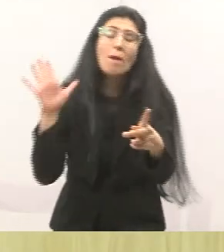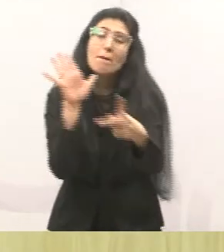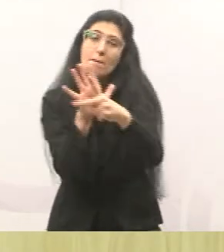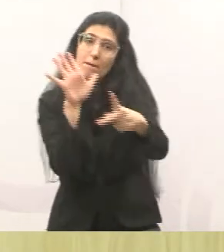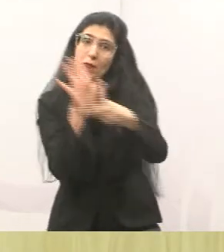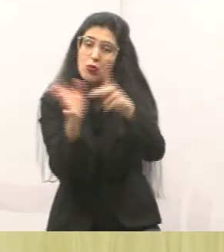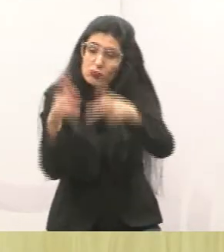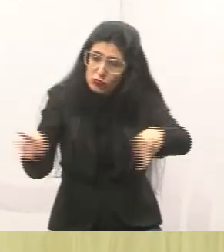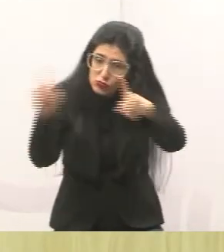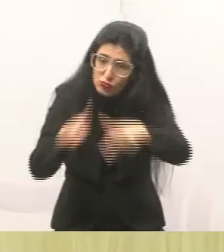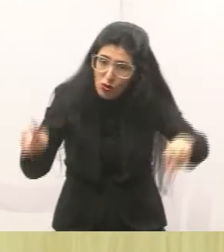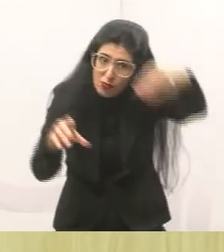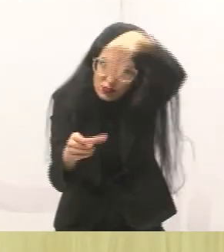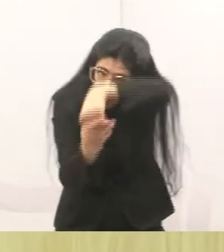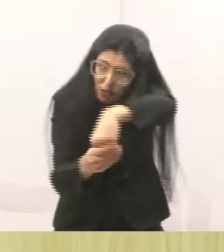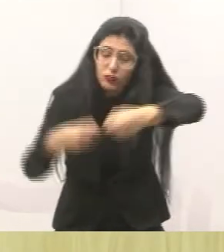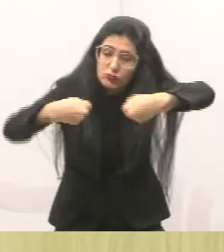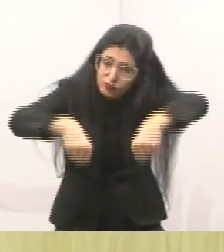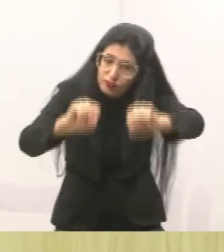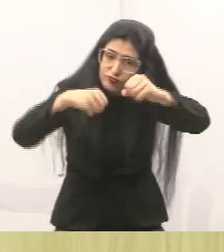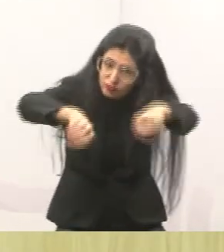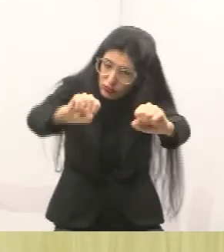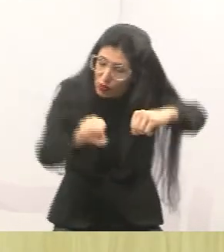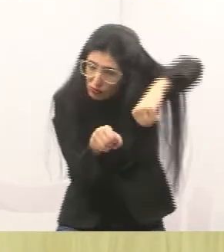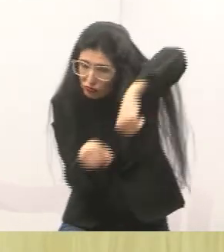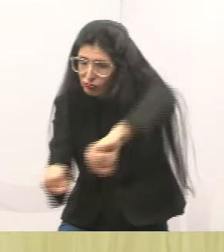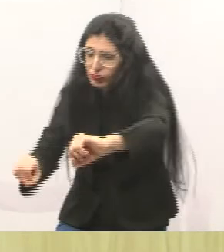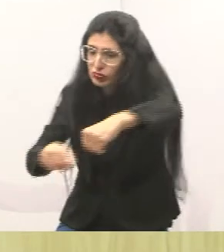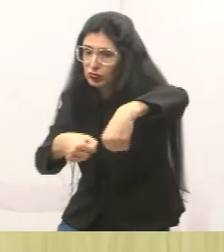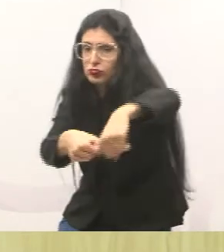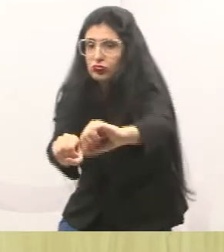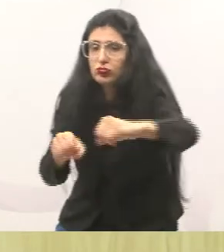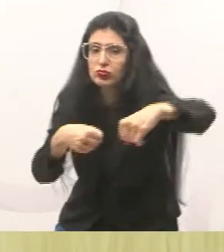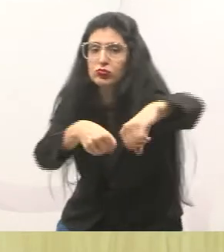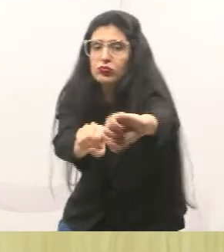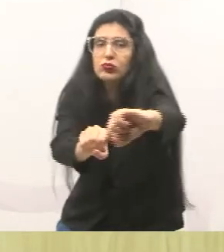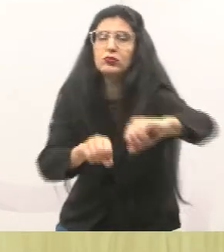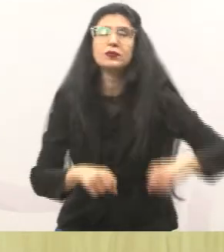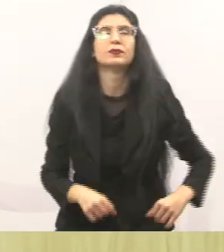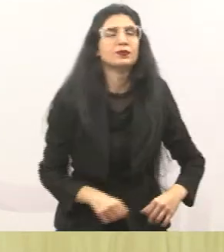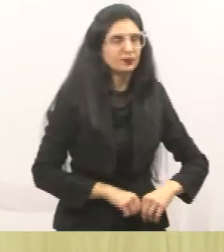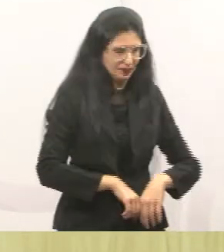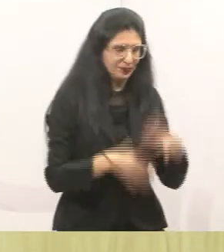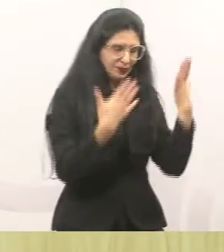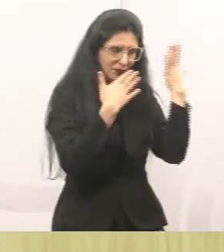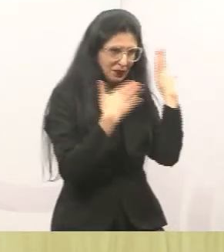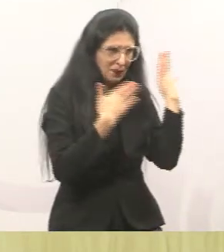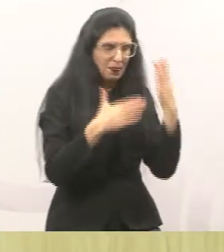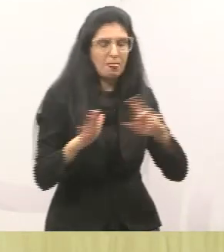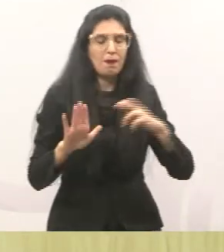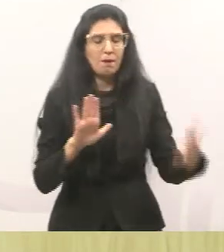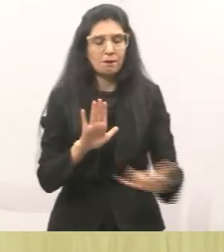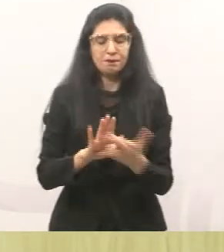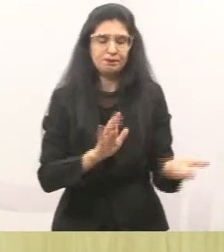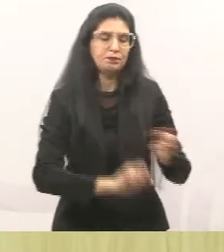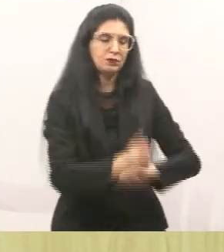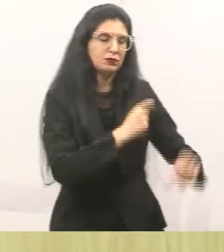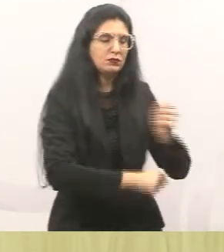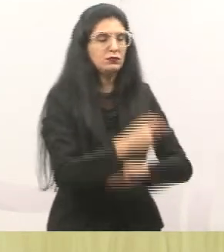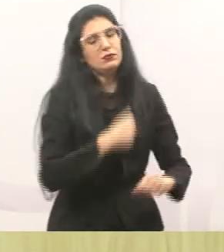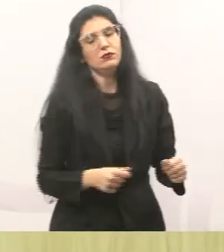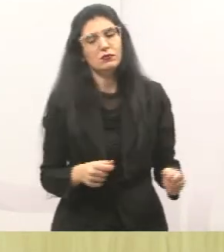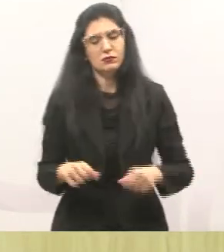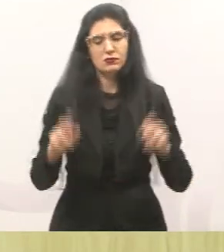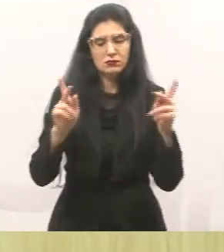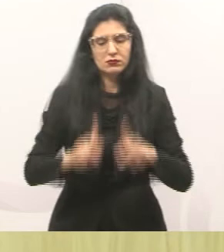maiores transtornos para os moradores da Rui Barbosa. Assim sendo, muito respeitosamente, recorremos à compreensão e aos préstimos da administração do Jacareí